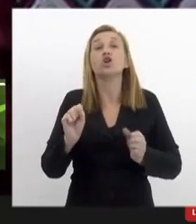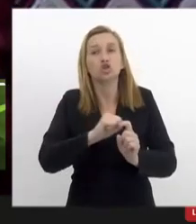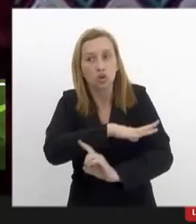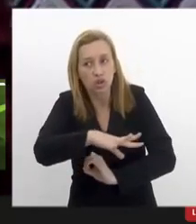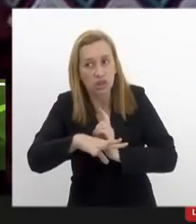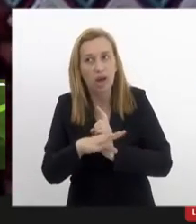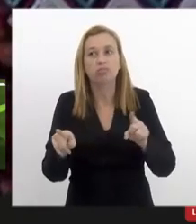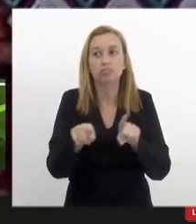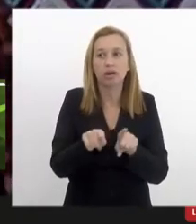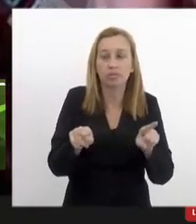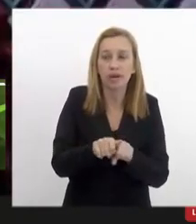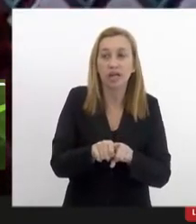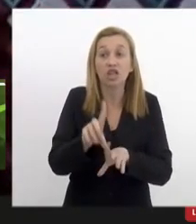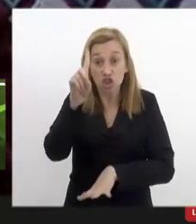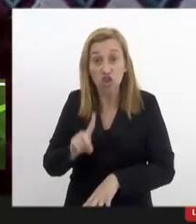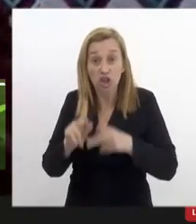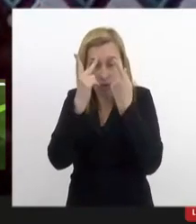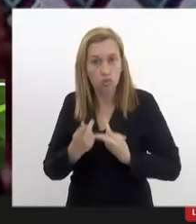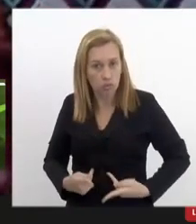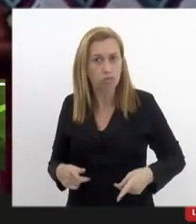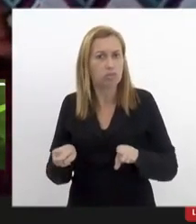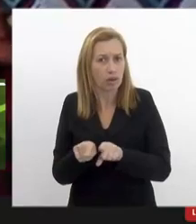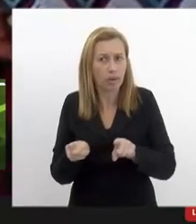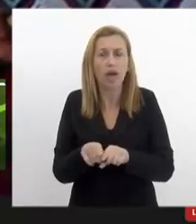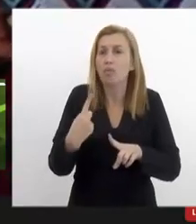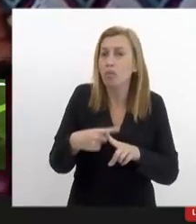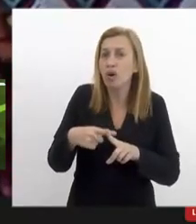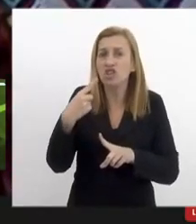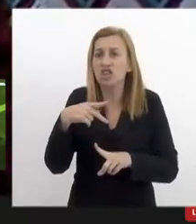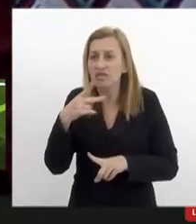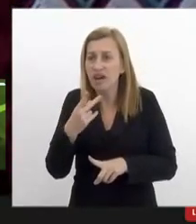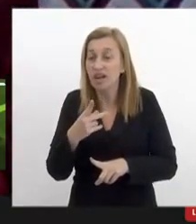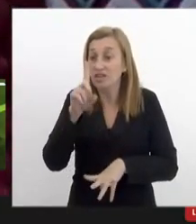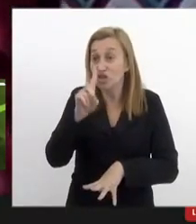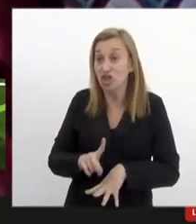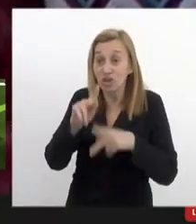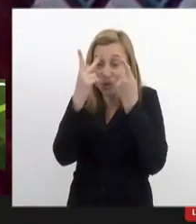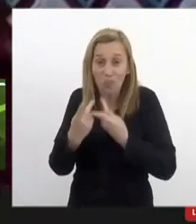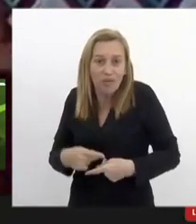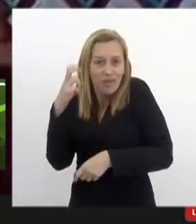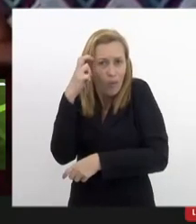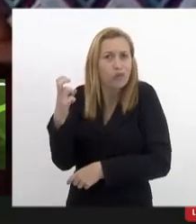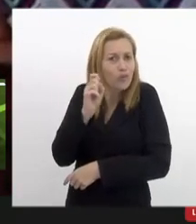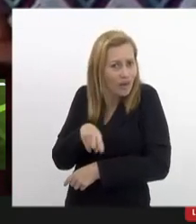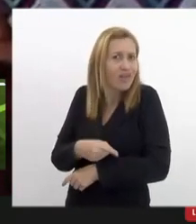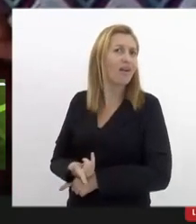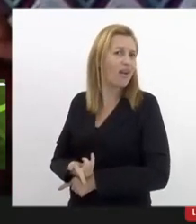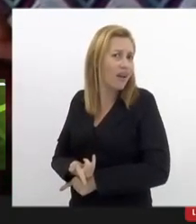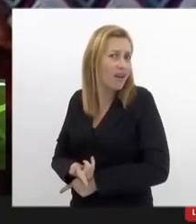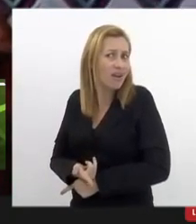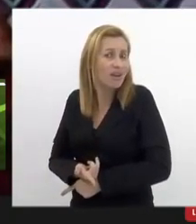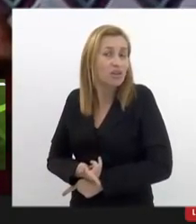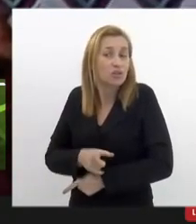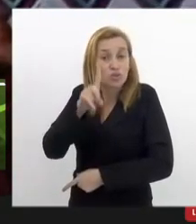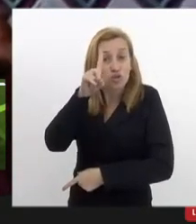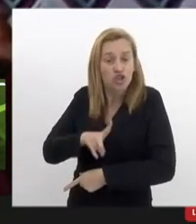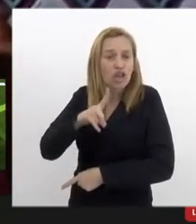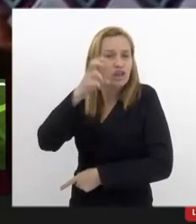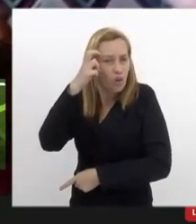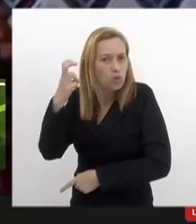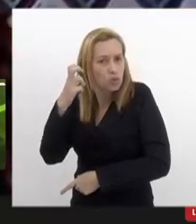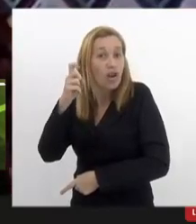social também, né, e direitos humanos, porque a gente está falando aqui do direito humano à cultura, né? Do direito à